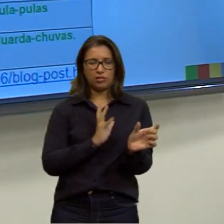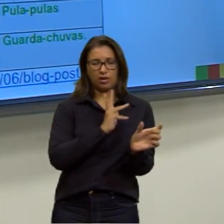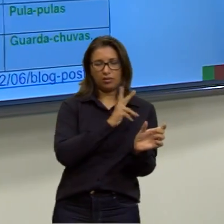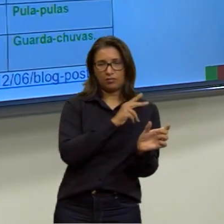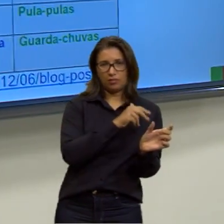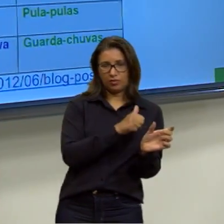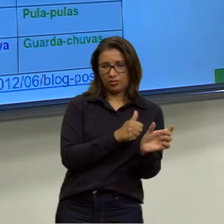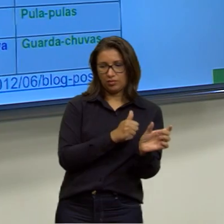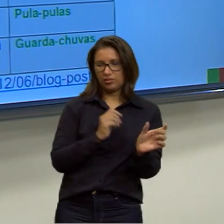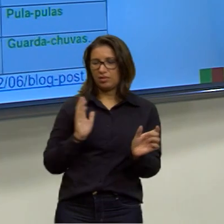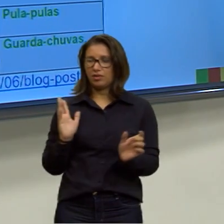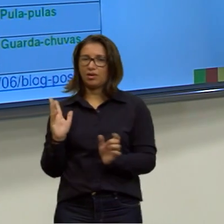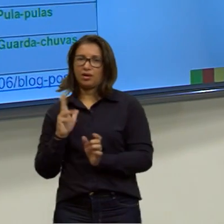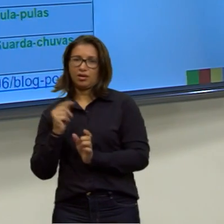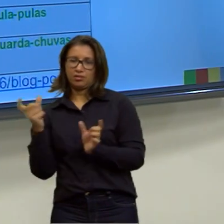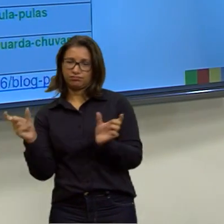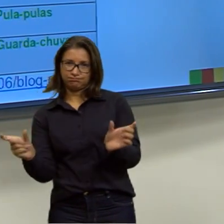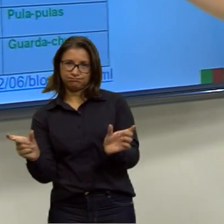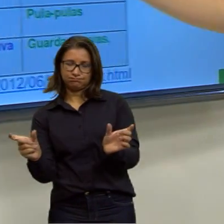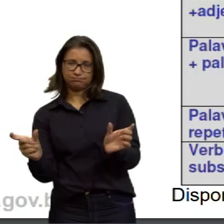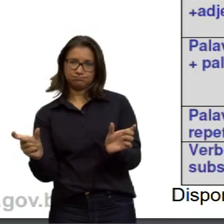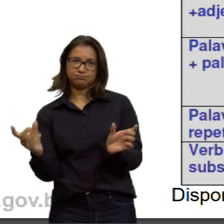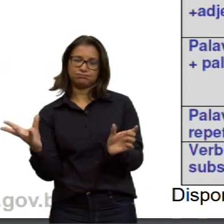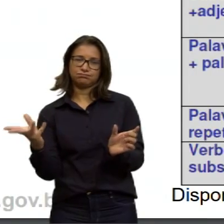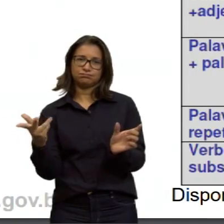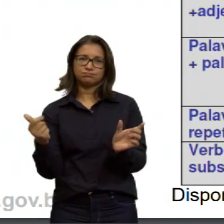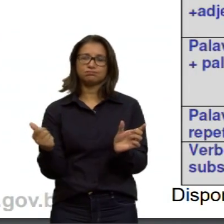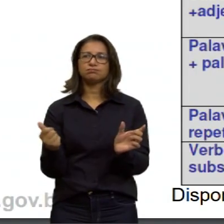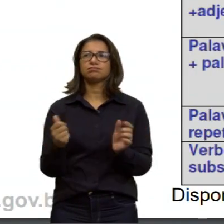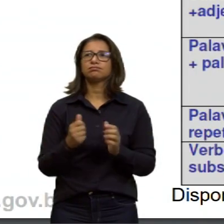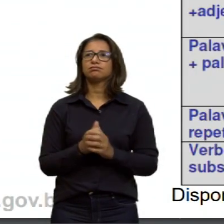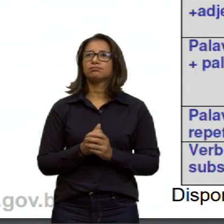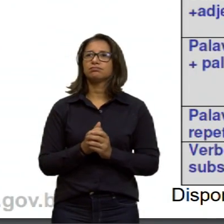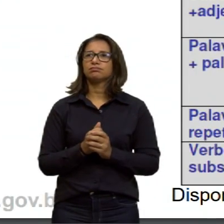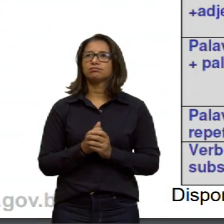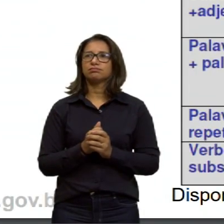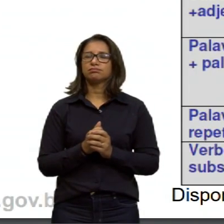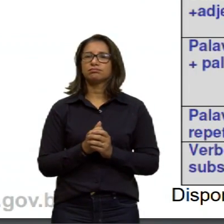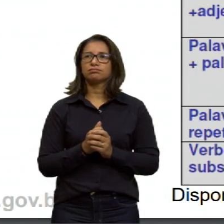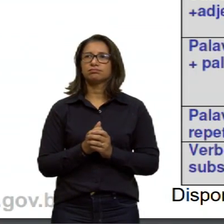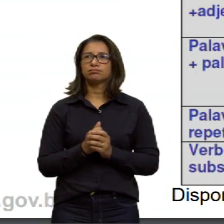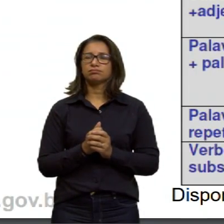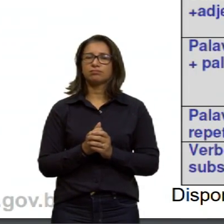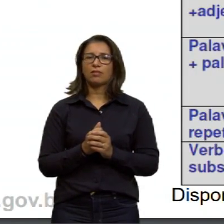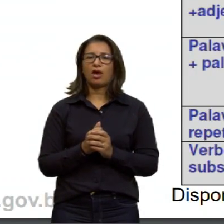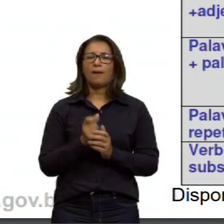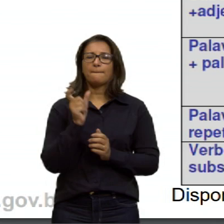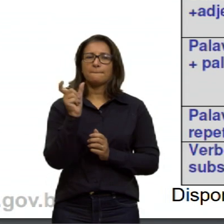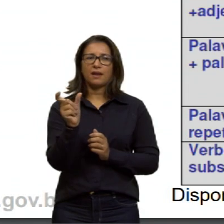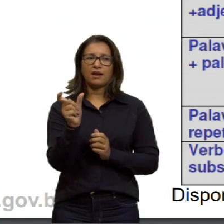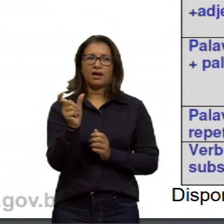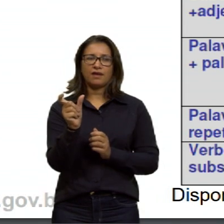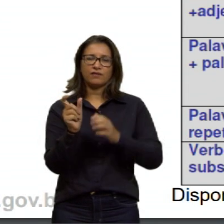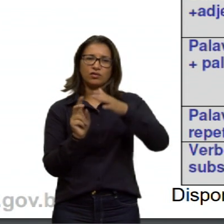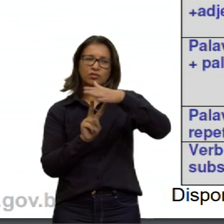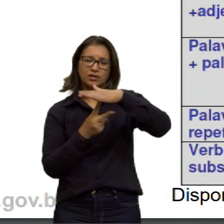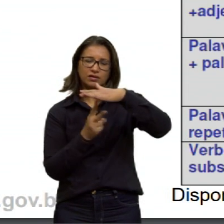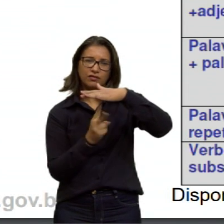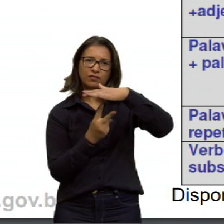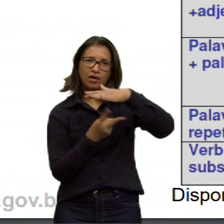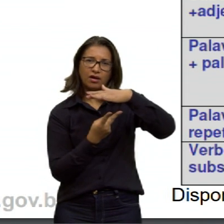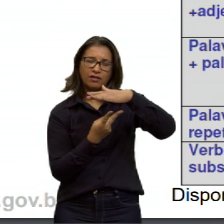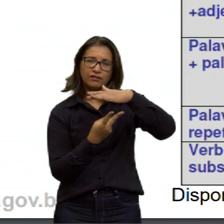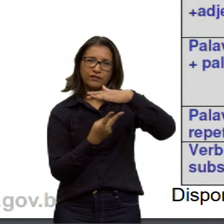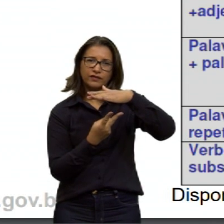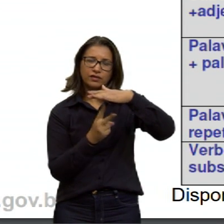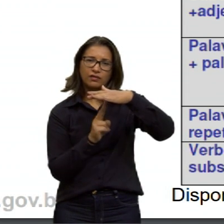amores-perfeitos tá palavra invariável mas palavra invariável que é uma palavra invariável aquela que não faça